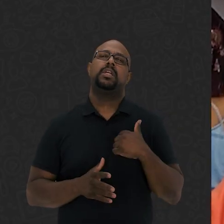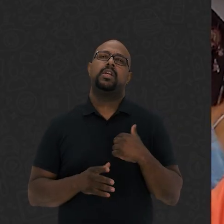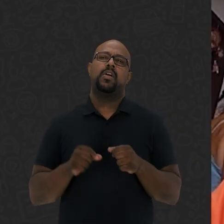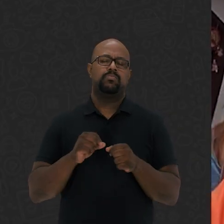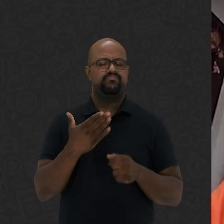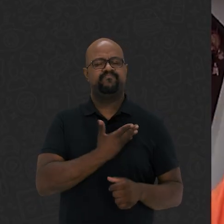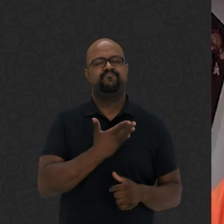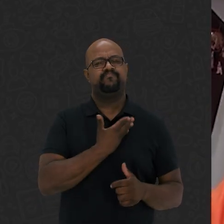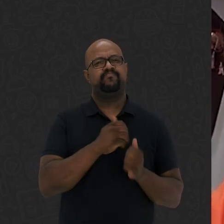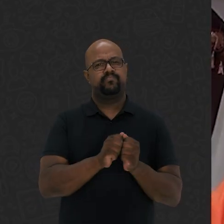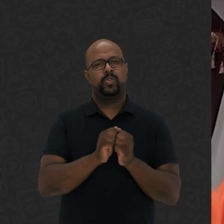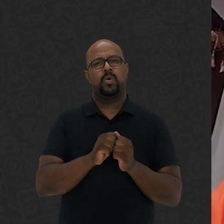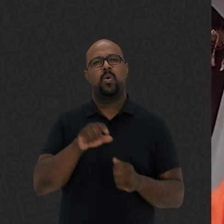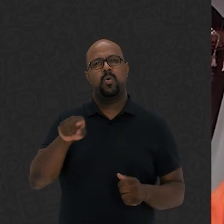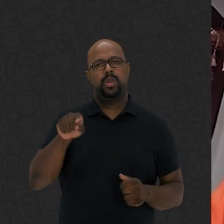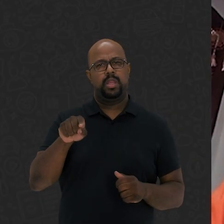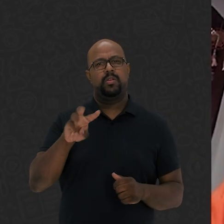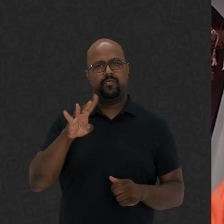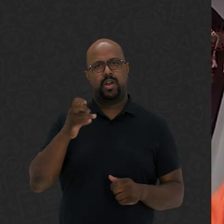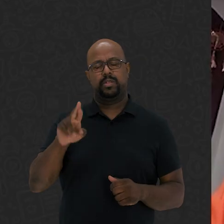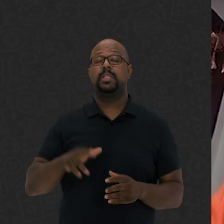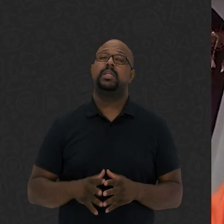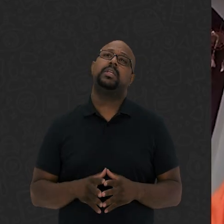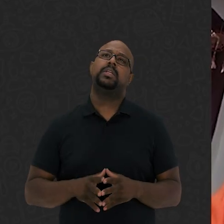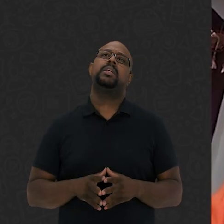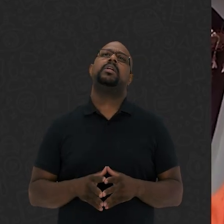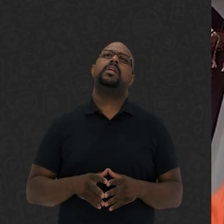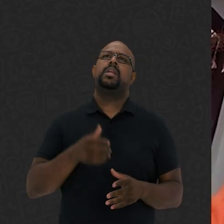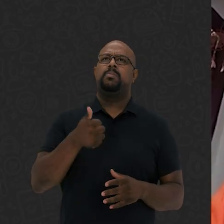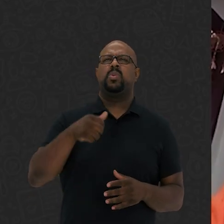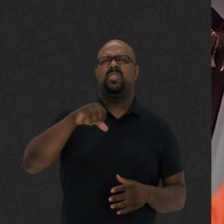eu fiz uma grande amizade com o Ilha. Em